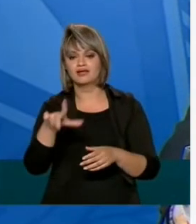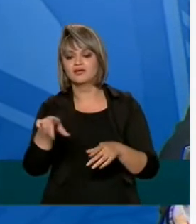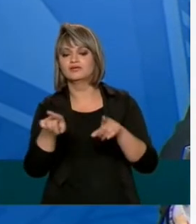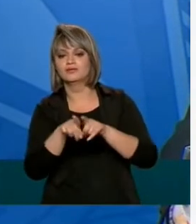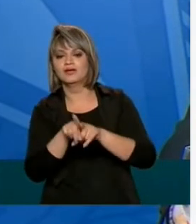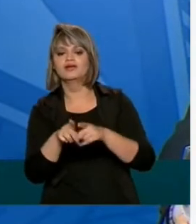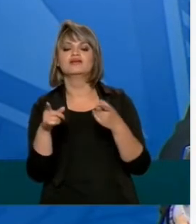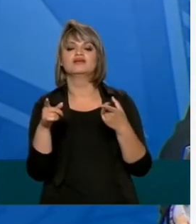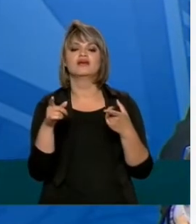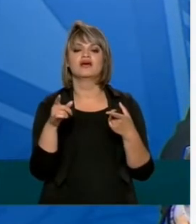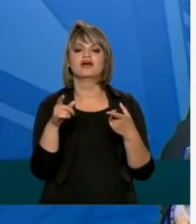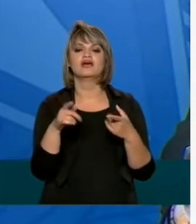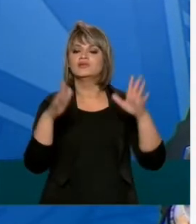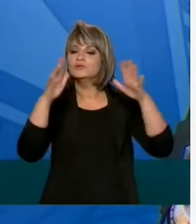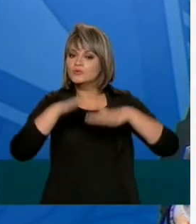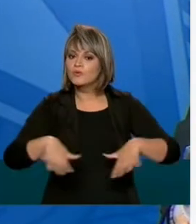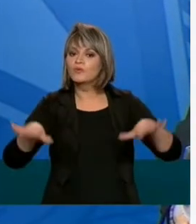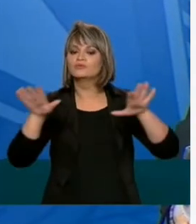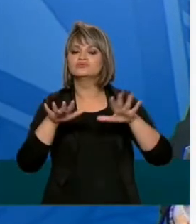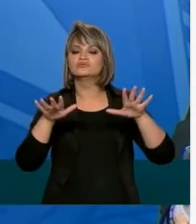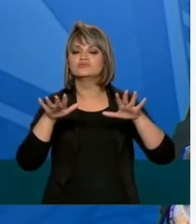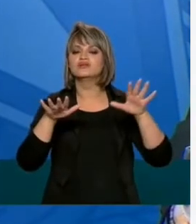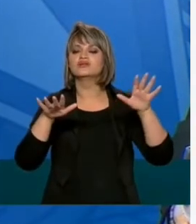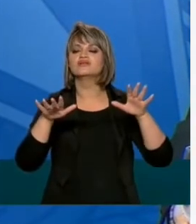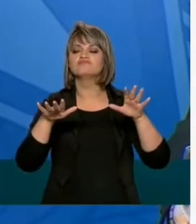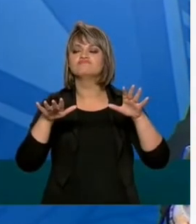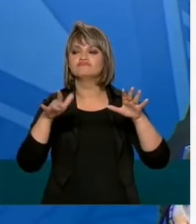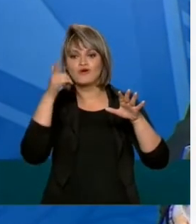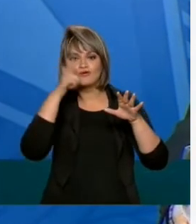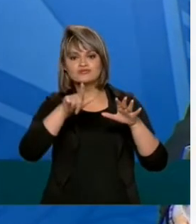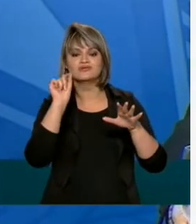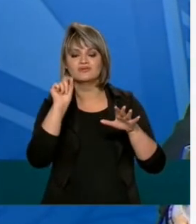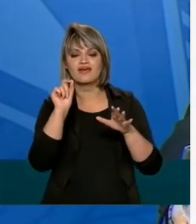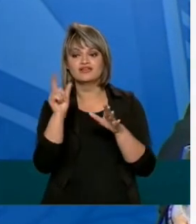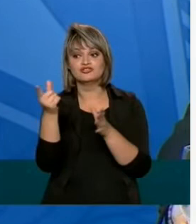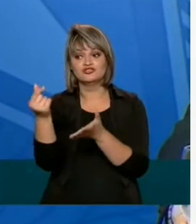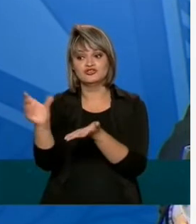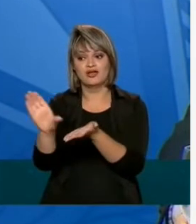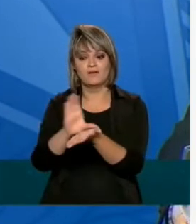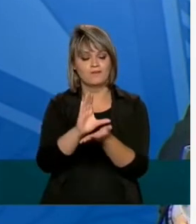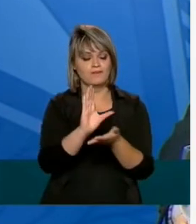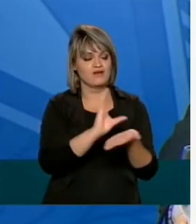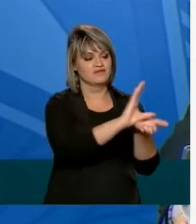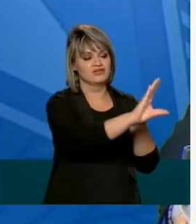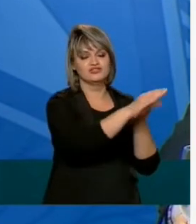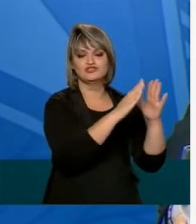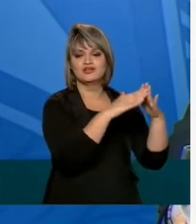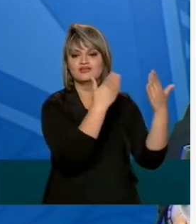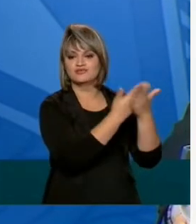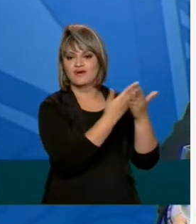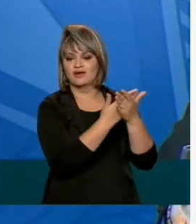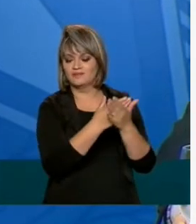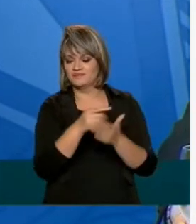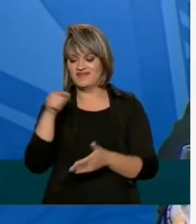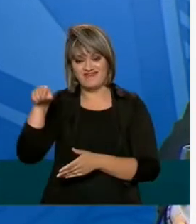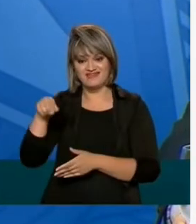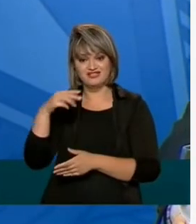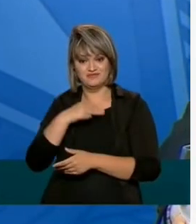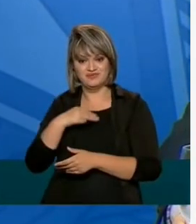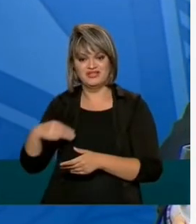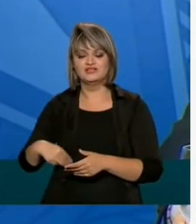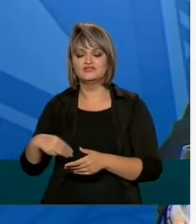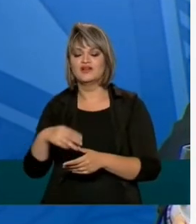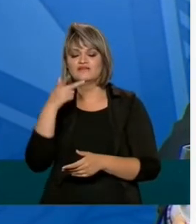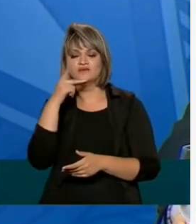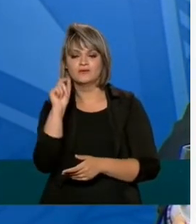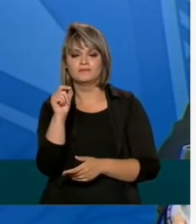Anatel, ele conseguiu ainda mais recursos para as escolas. Ele trocou, por exemplo, ao